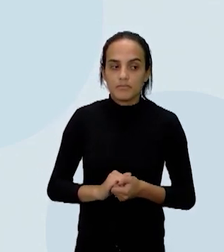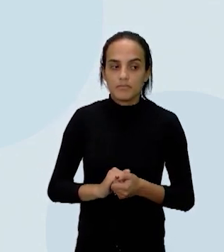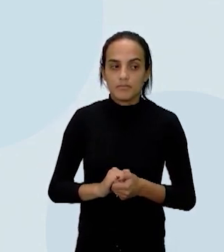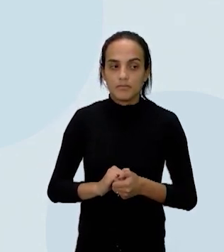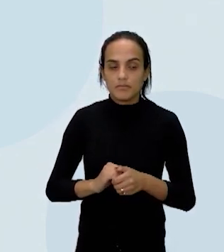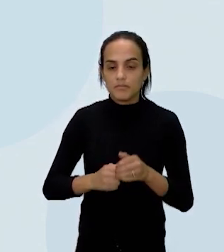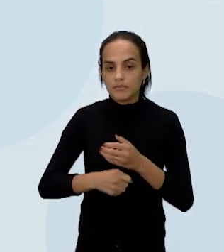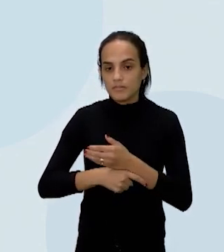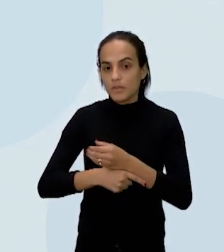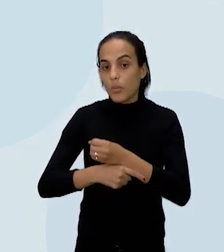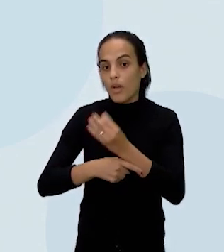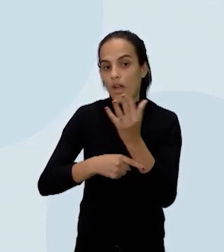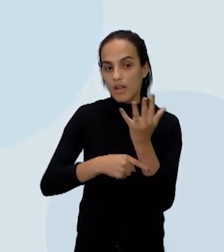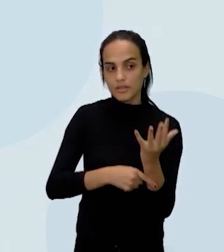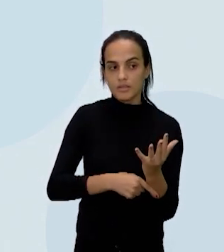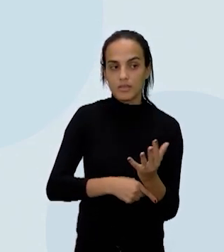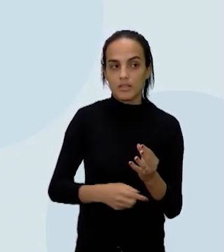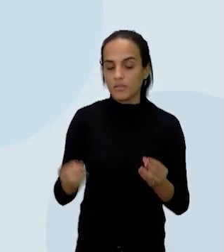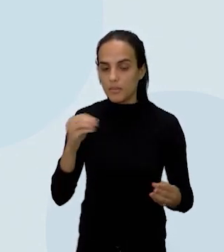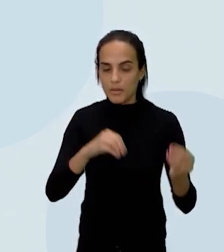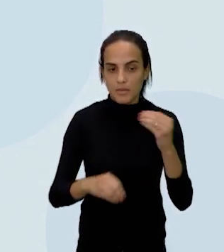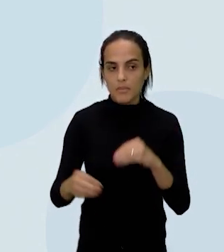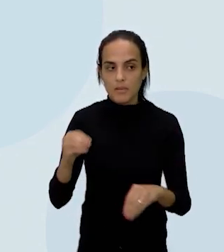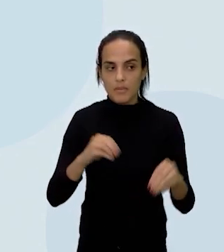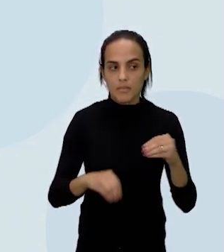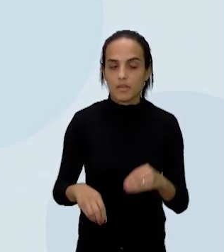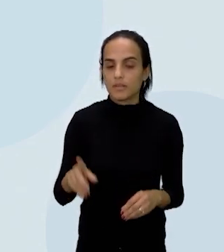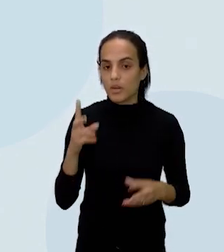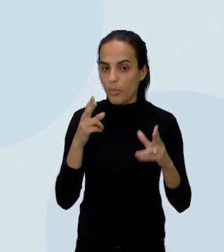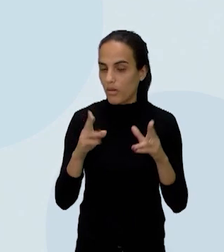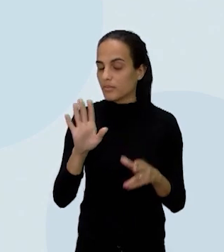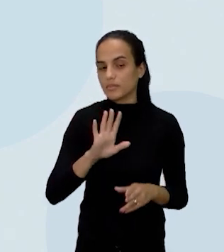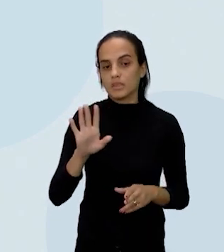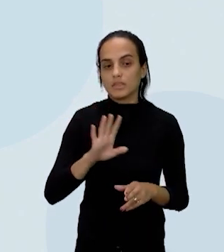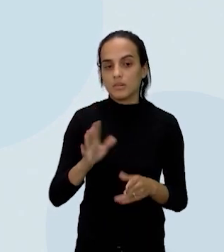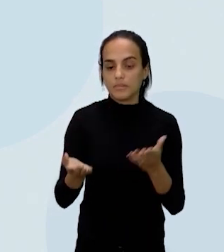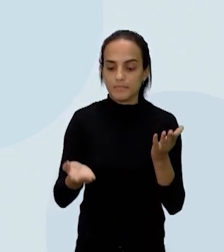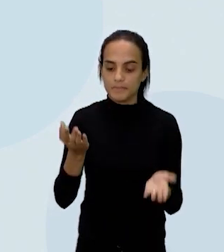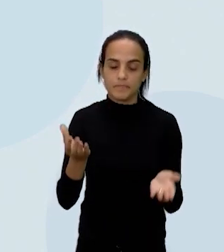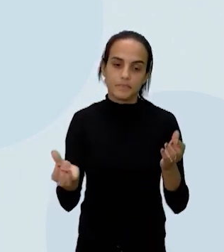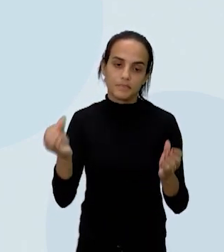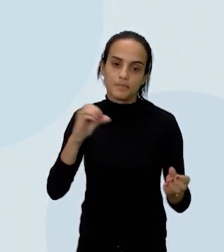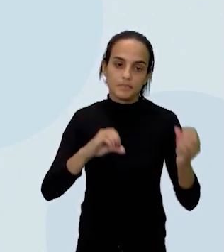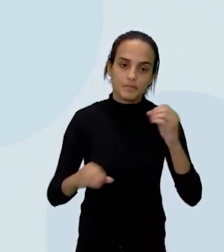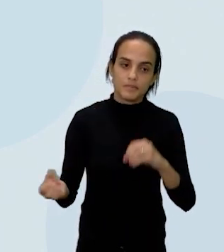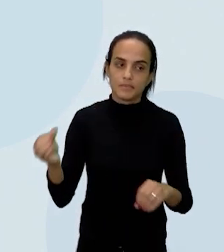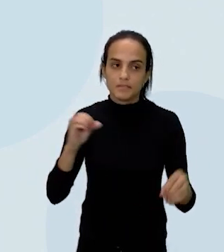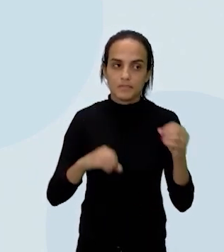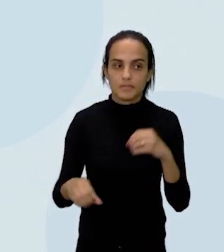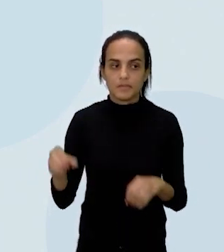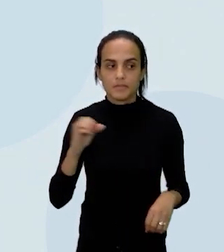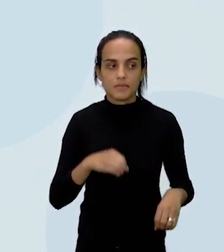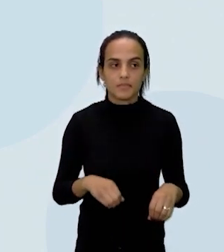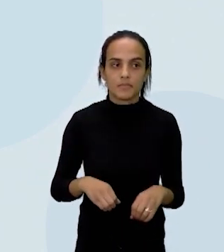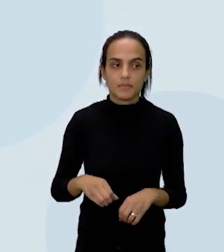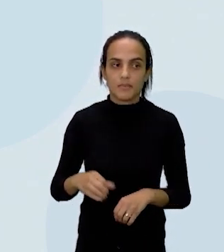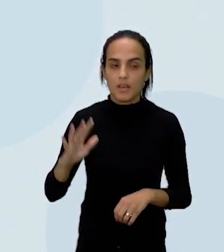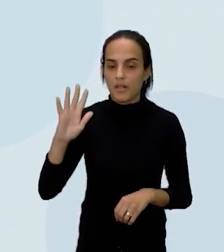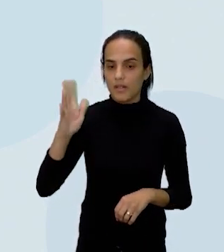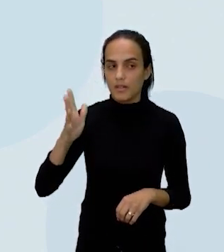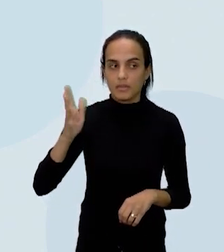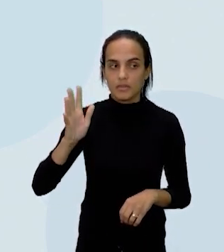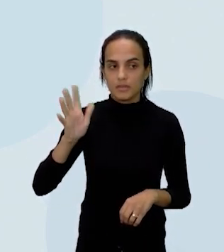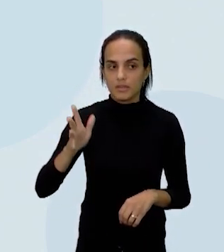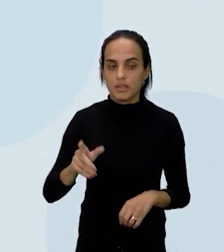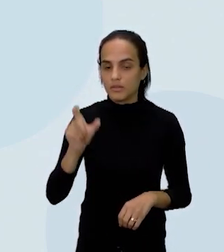reagente e produto é igual. Não é. Quando eu falo equilíbrio químico, a velocidade que as duas